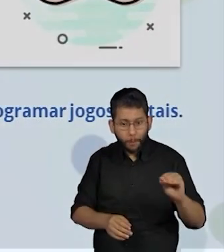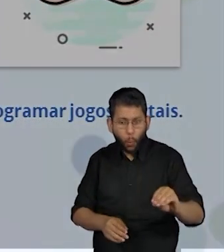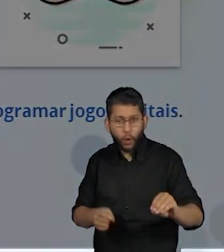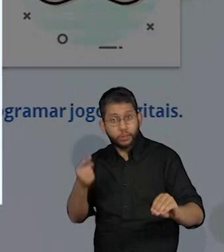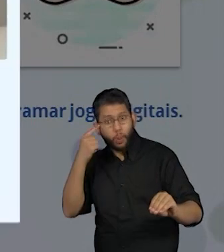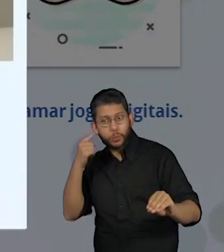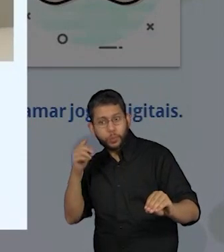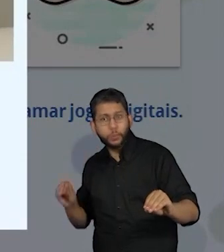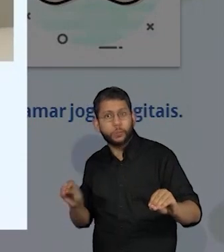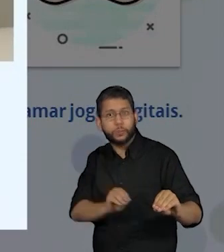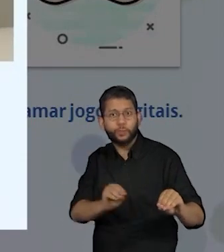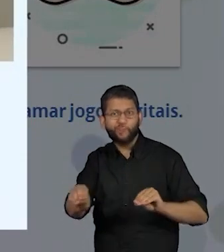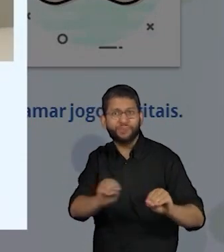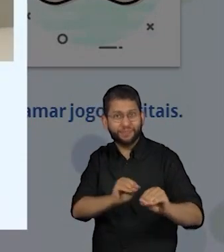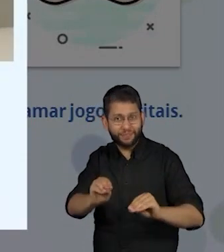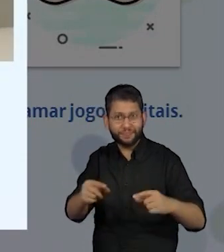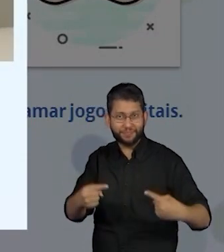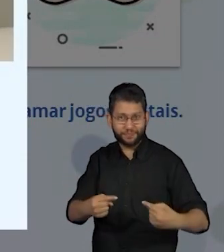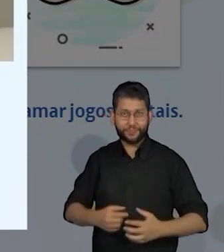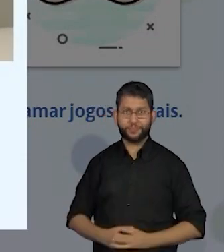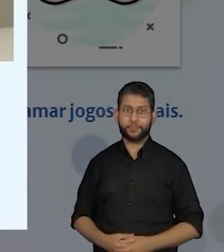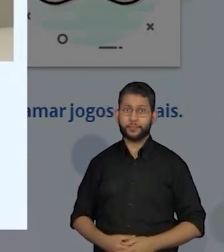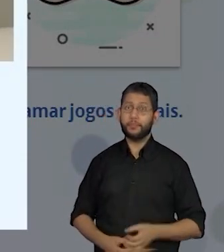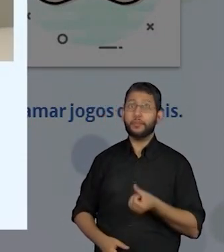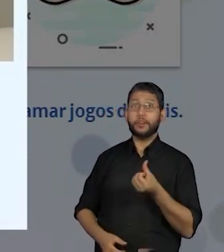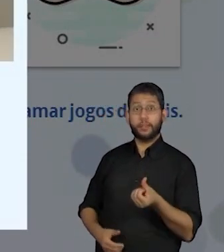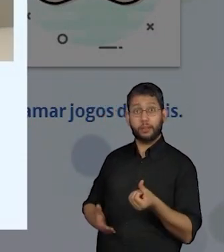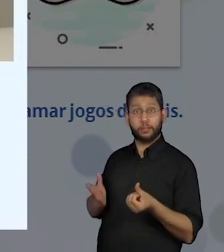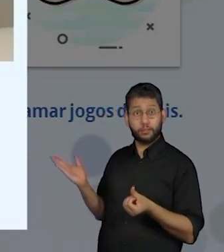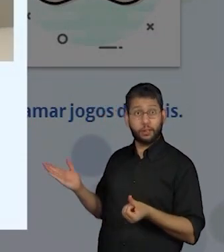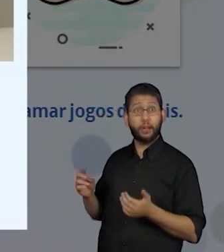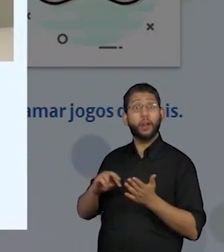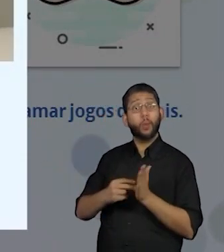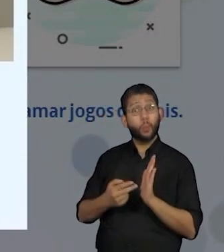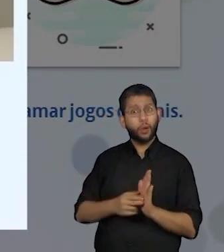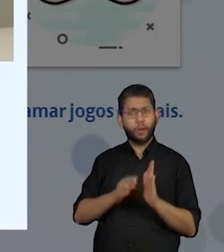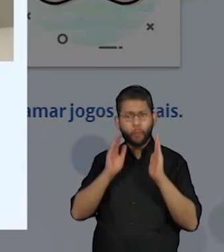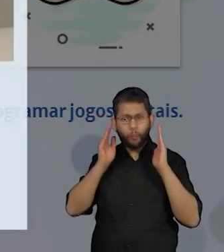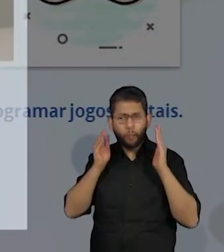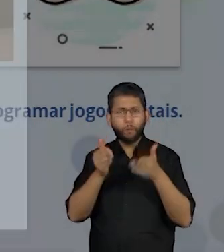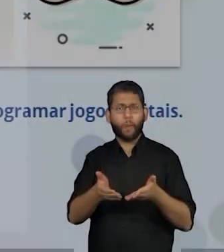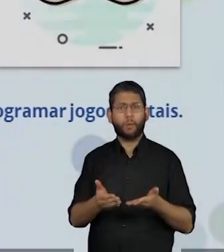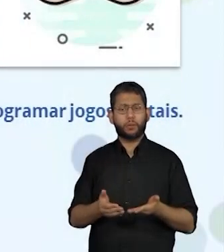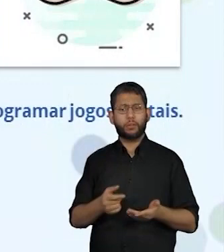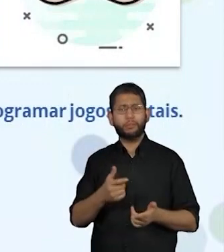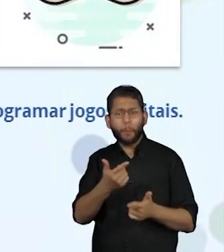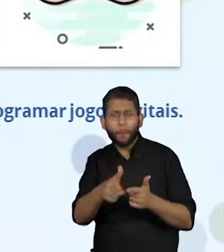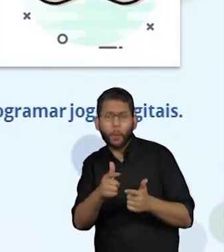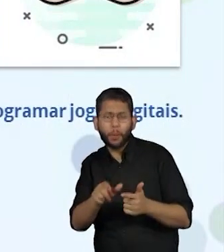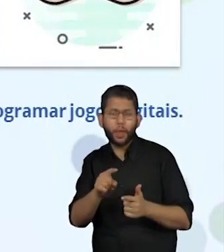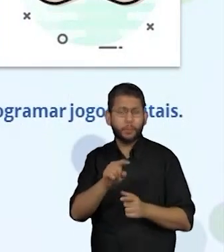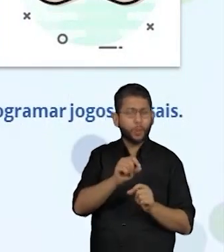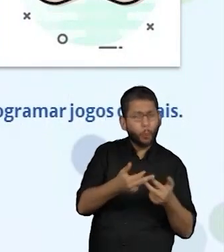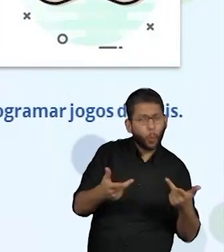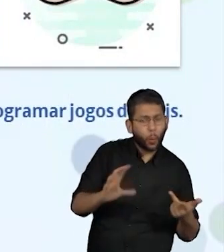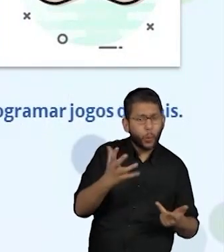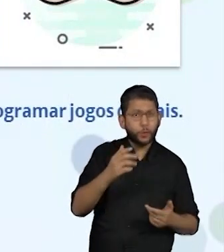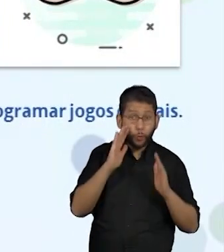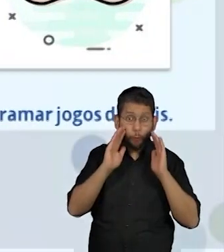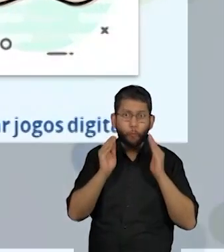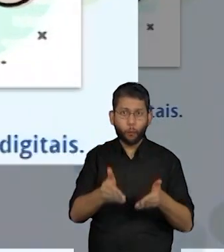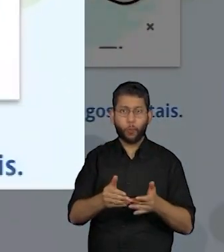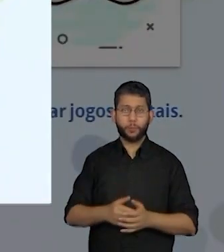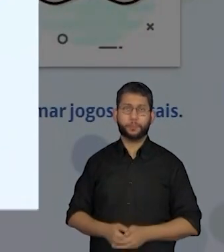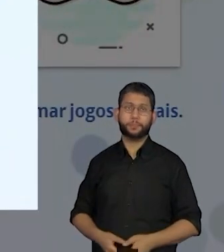A sexta relação é a capacidade de dar foco para solucionar problemas. E por último,